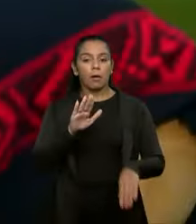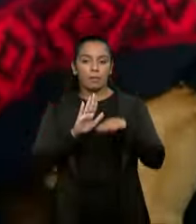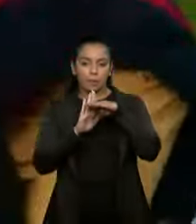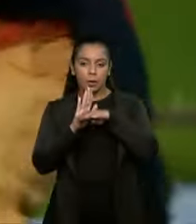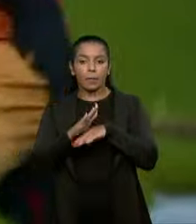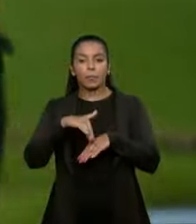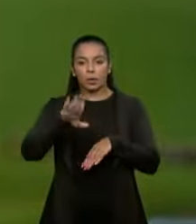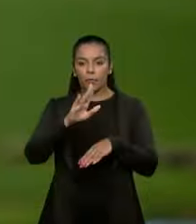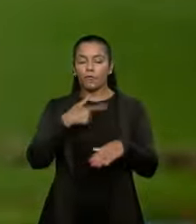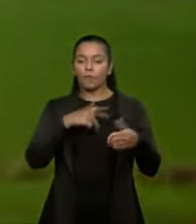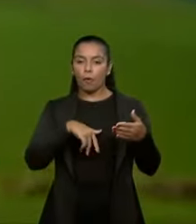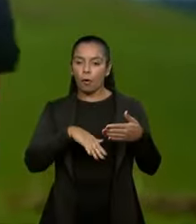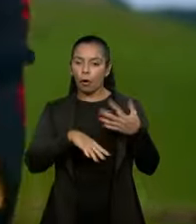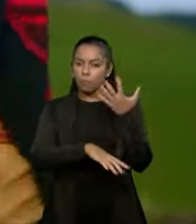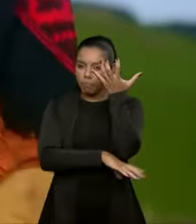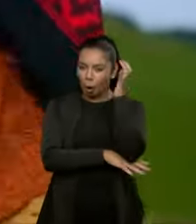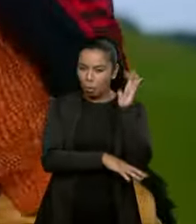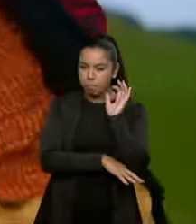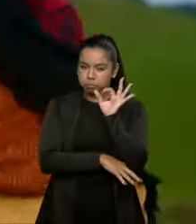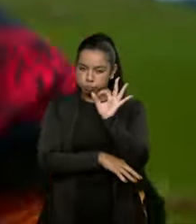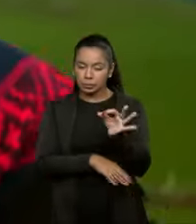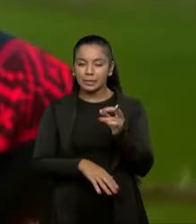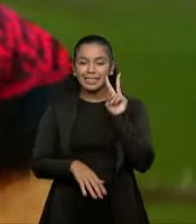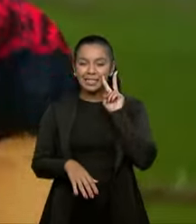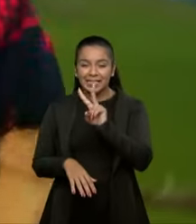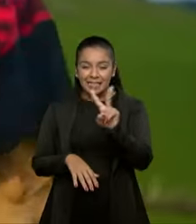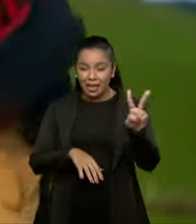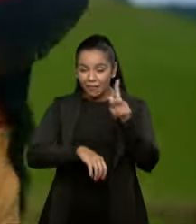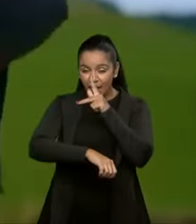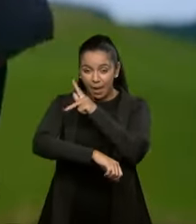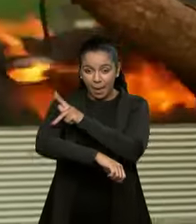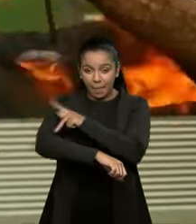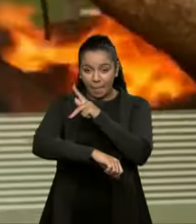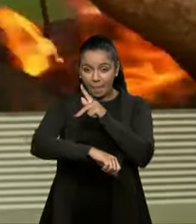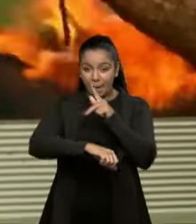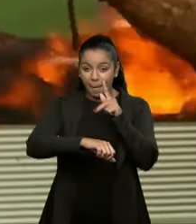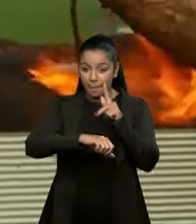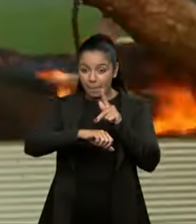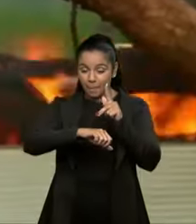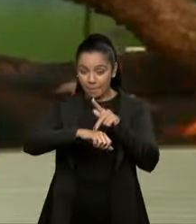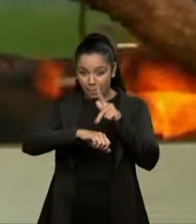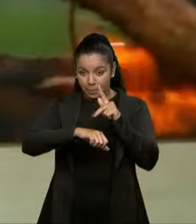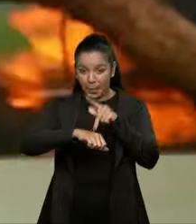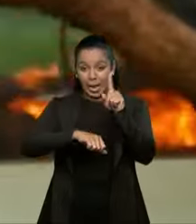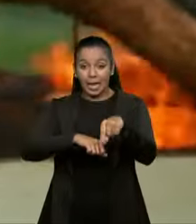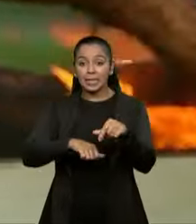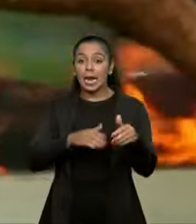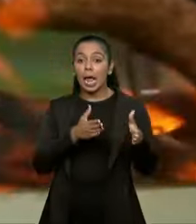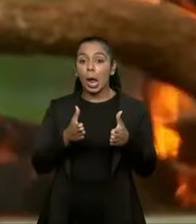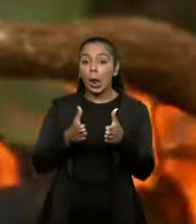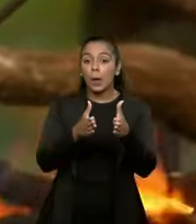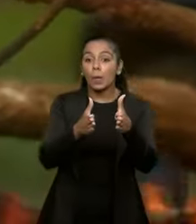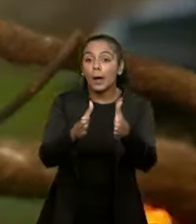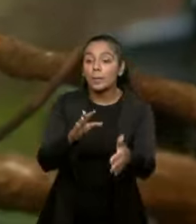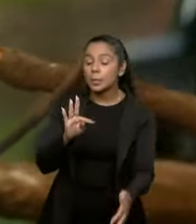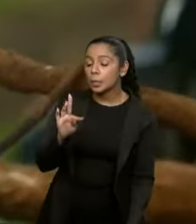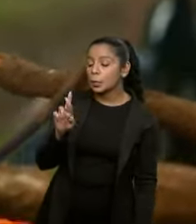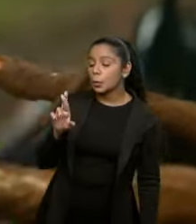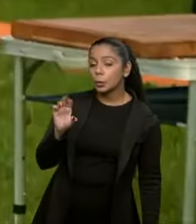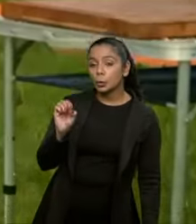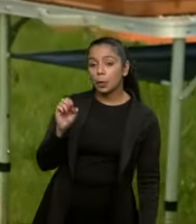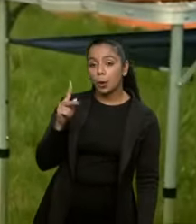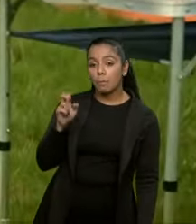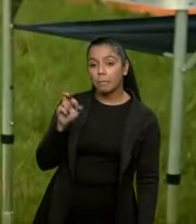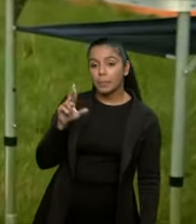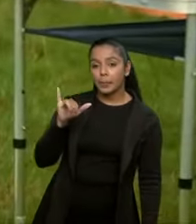meio do mato. Olha é. Que lindo, olha que lindo. E as ali, imagens. Tá vendo aquelas pedras lá? É o caminho dos tropeiros. Né, da história lá do Rio Grande do Sul. Ah. Da... E